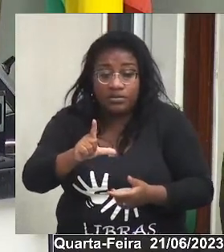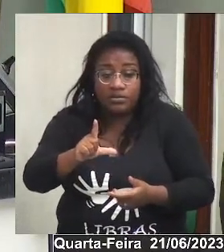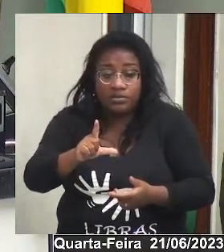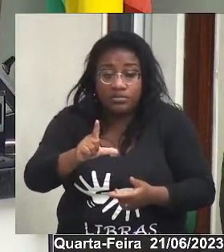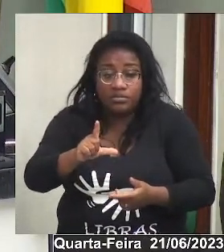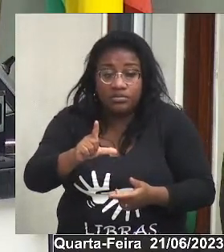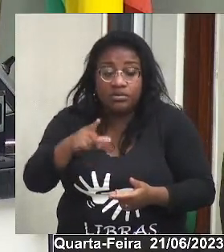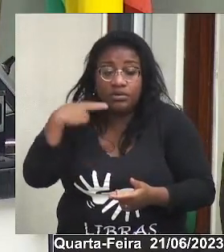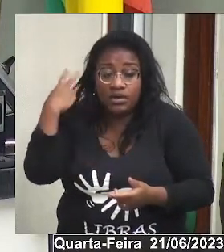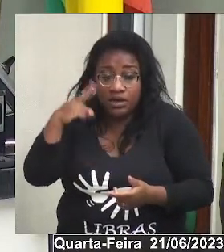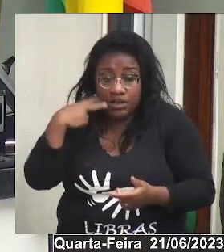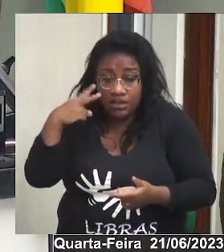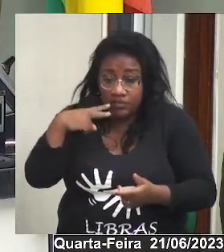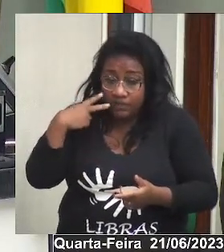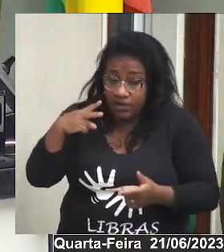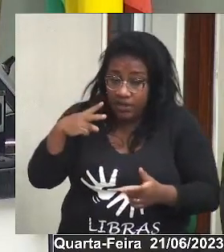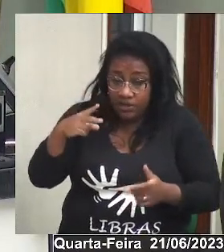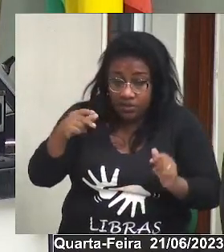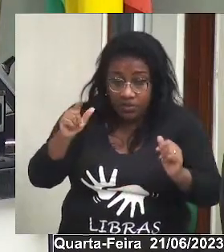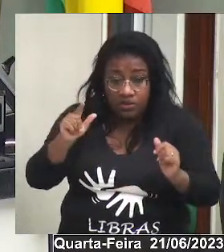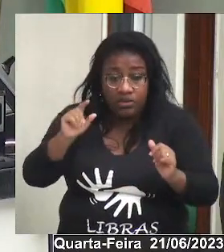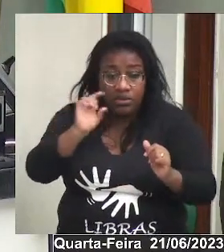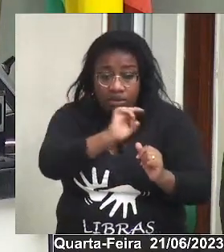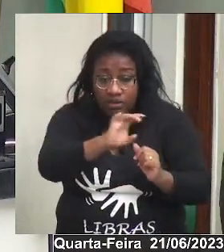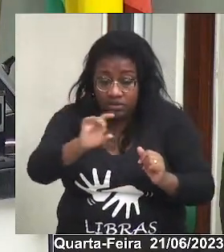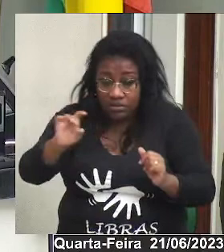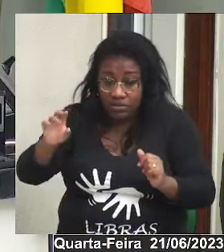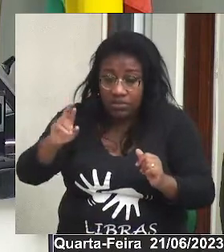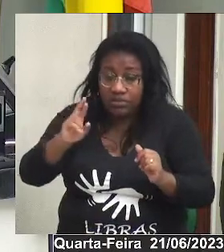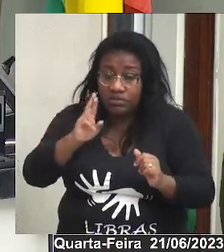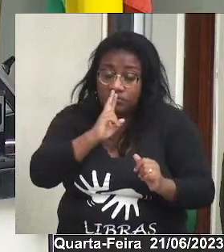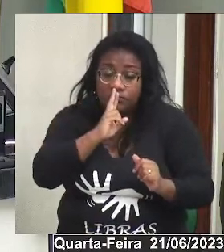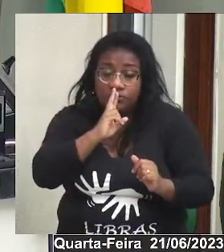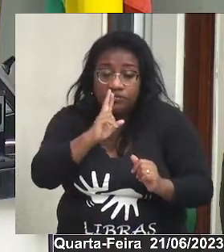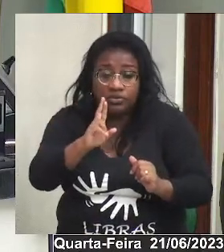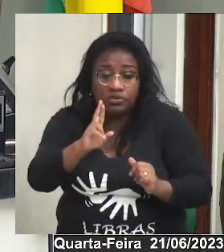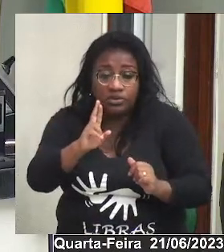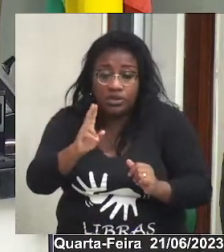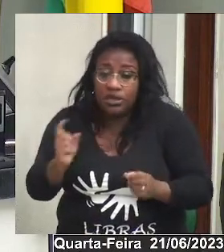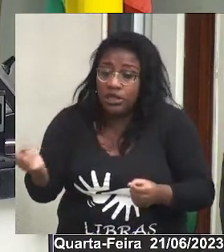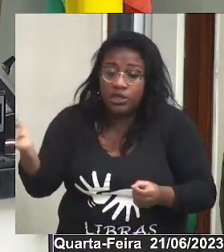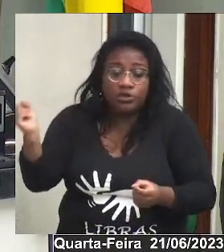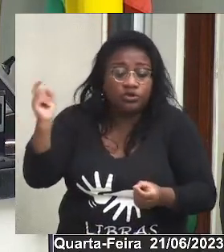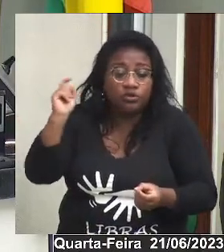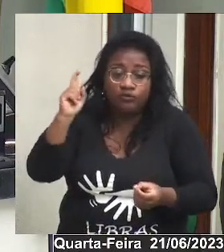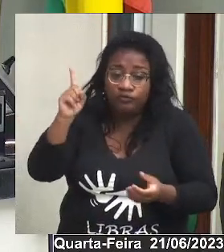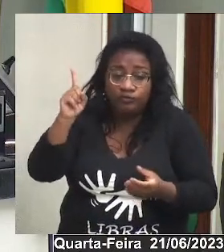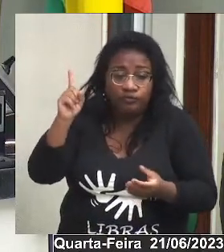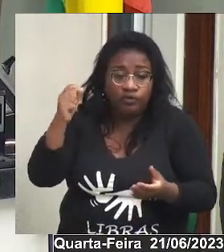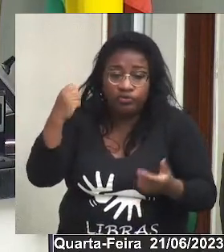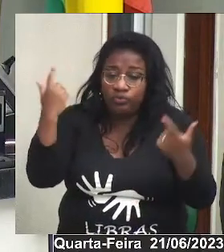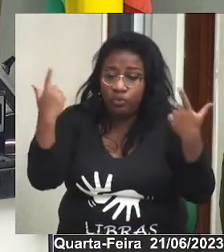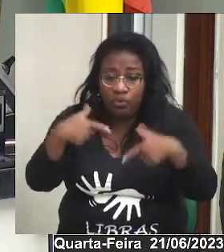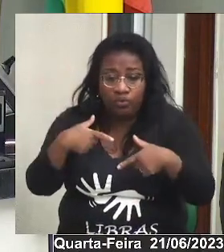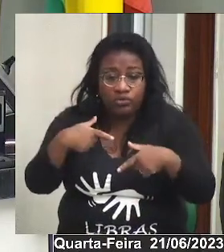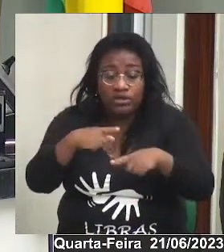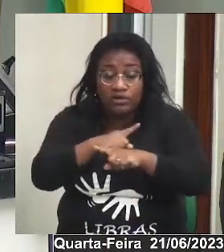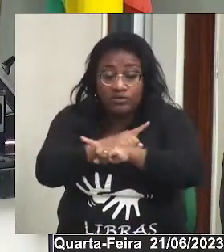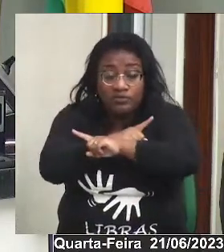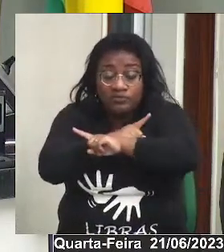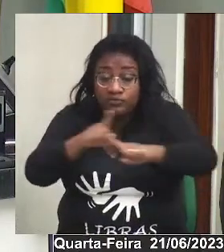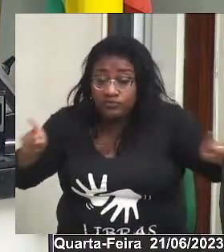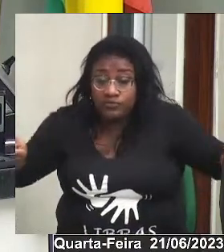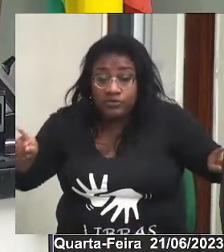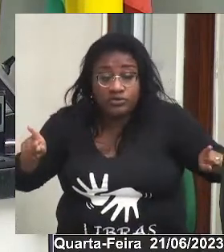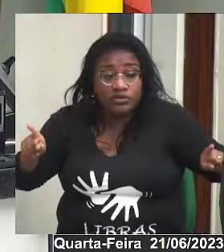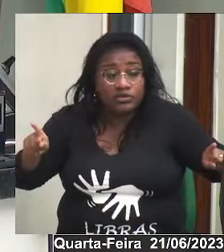do Bobiléo Castilho. Agora cada vereador fala por si. Eu afirmo a minha palavra, eu não volto nada contra vocês.